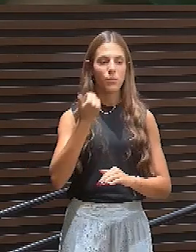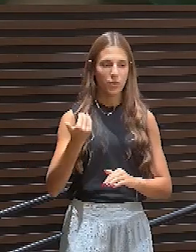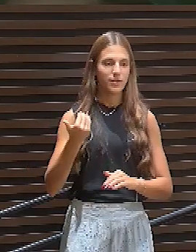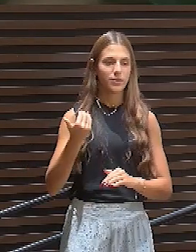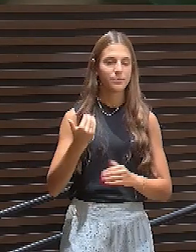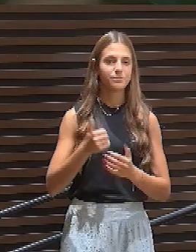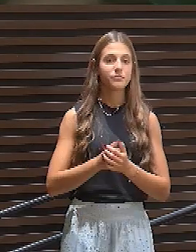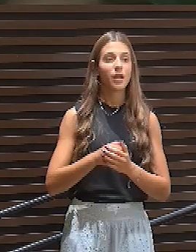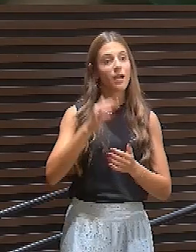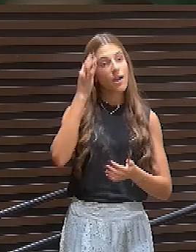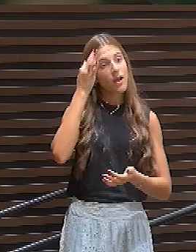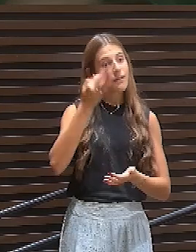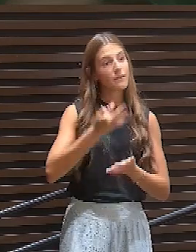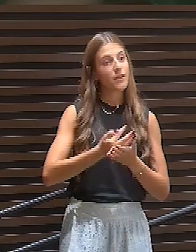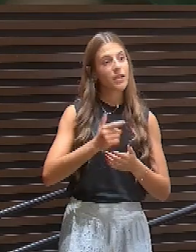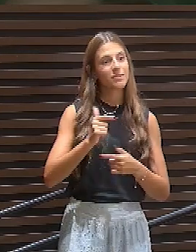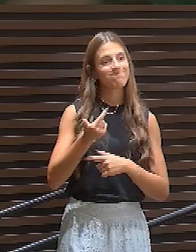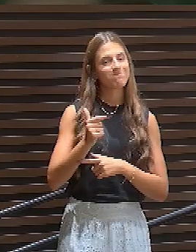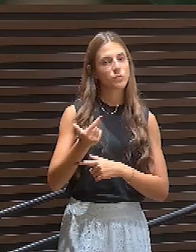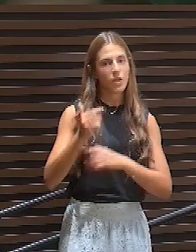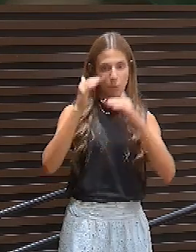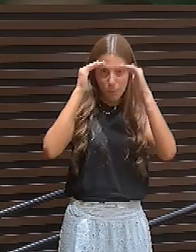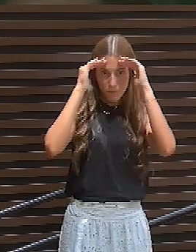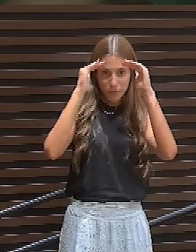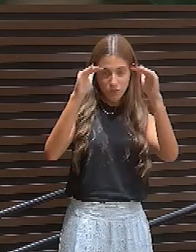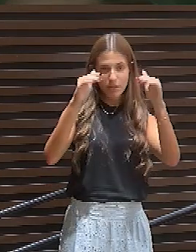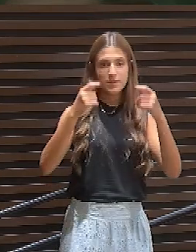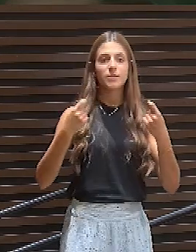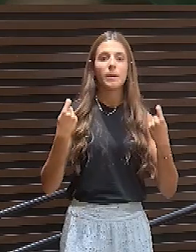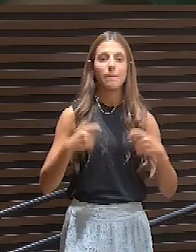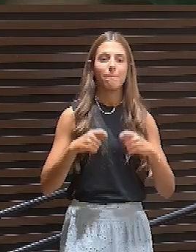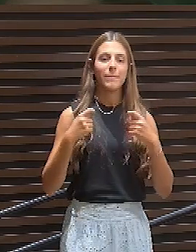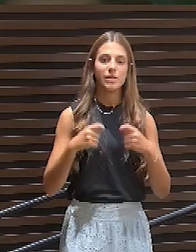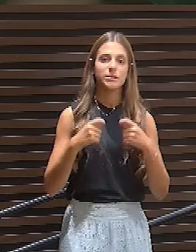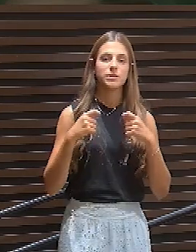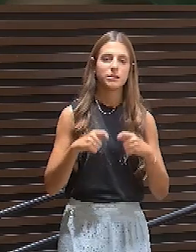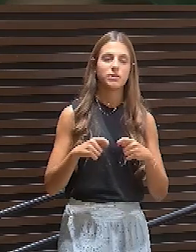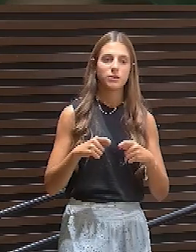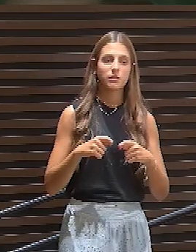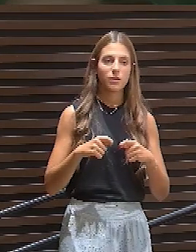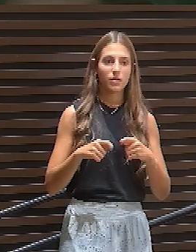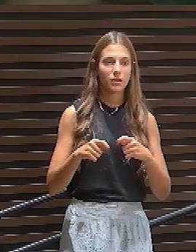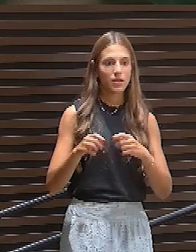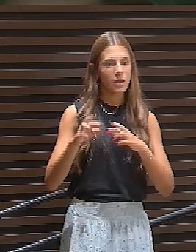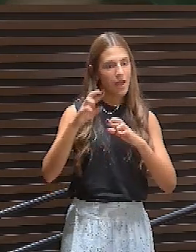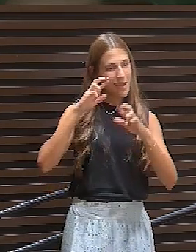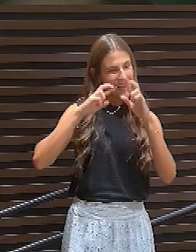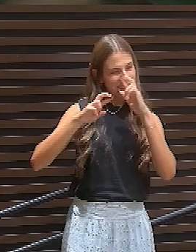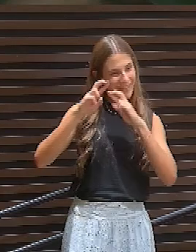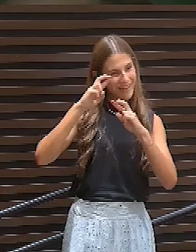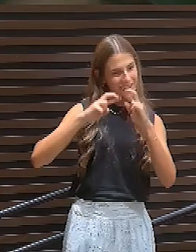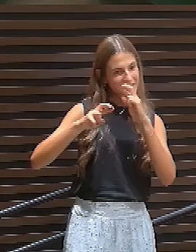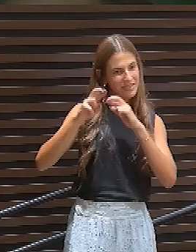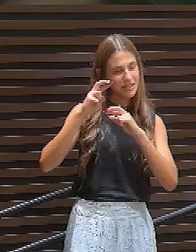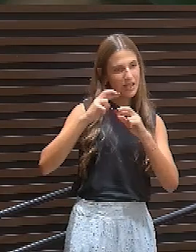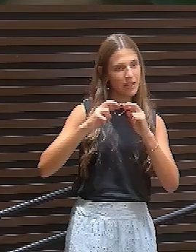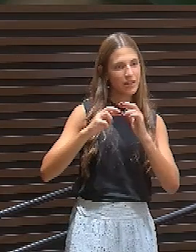não tem obediência precisa ser analisada com mais cuidado.